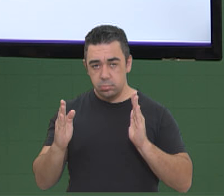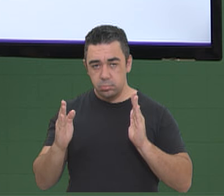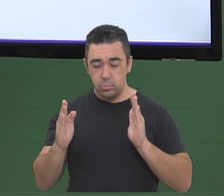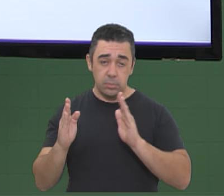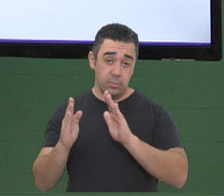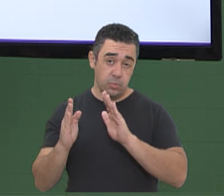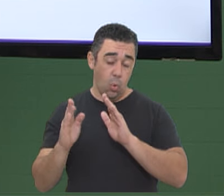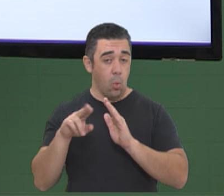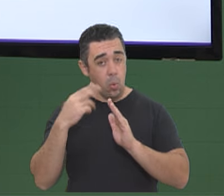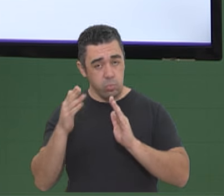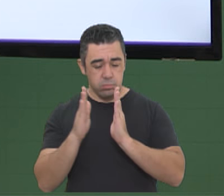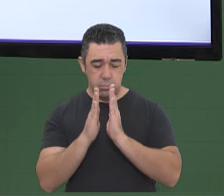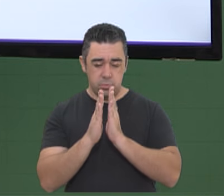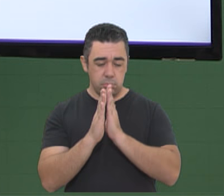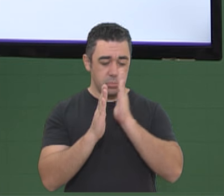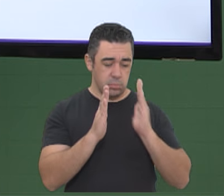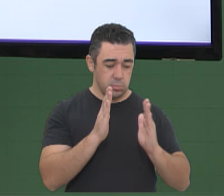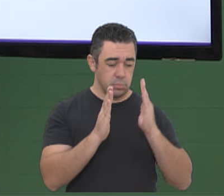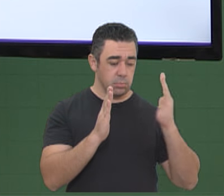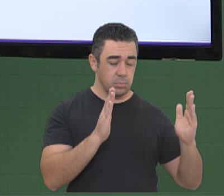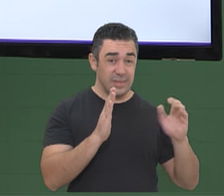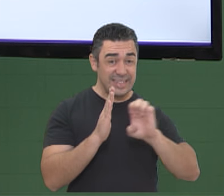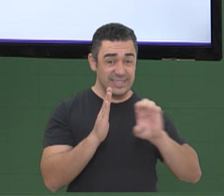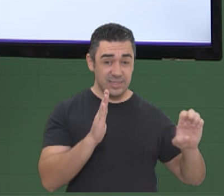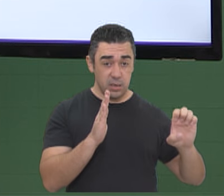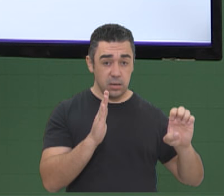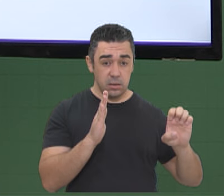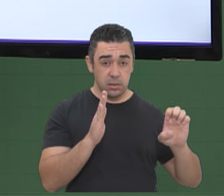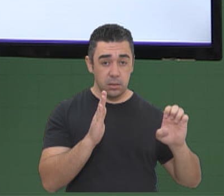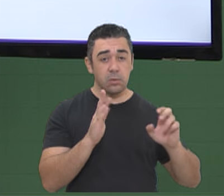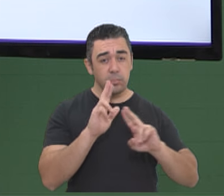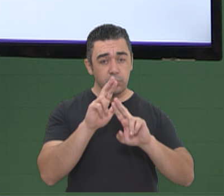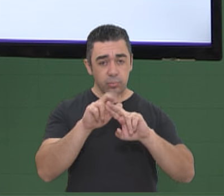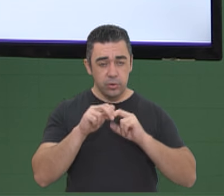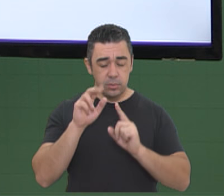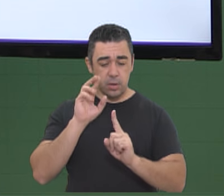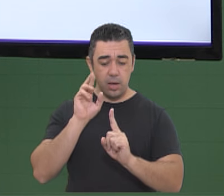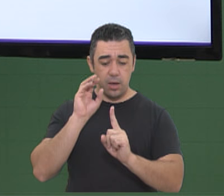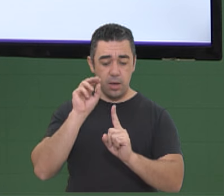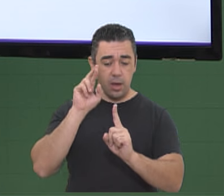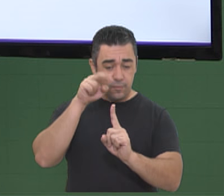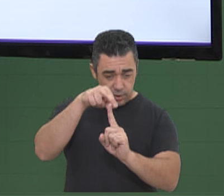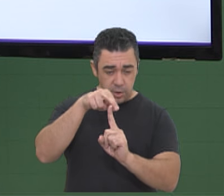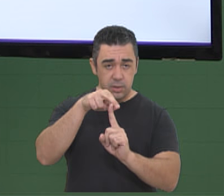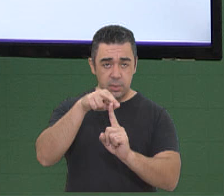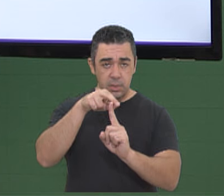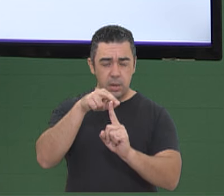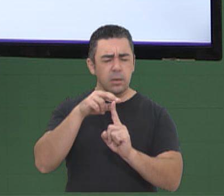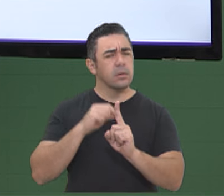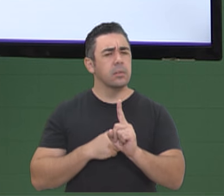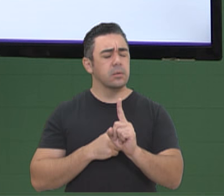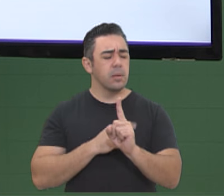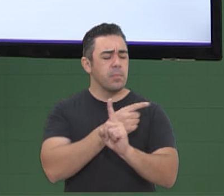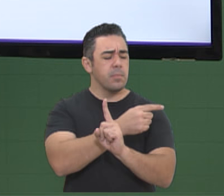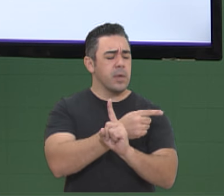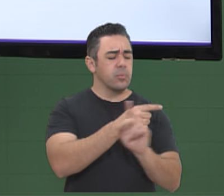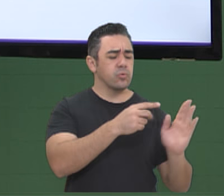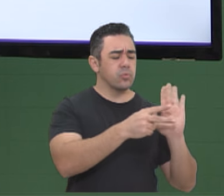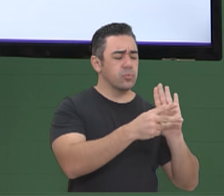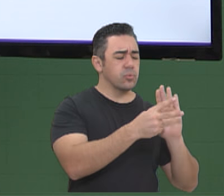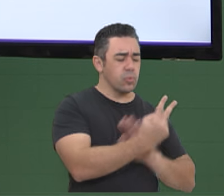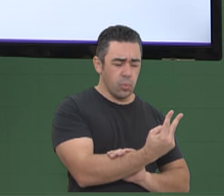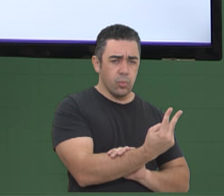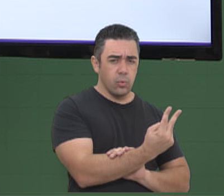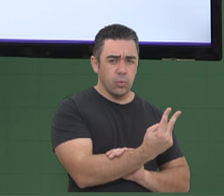uma distância de 2 a partir do meu referencial. E quem seria o oposto? Quem está no sentido oposto, então vai ser o mais